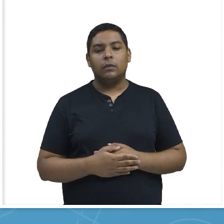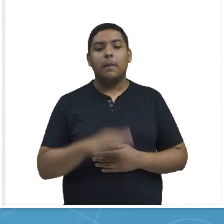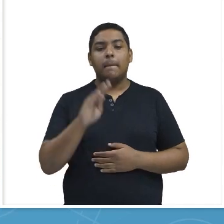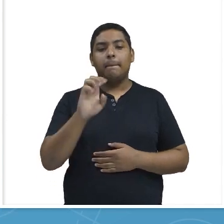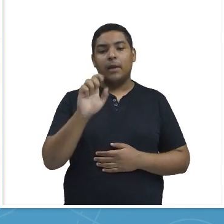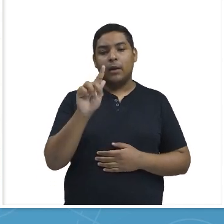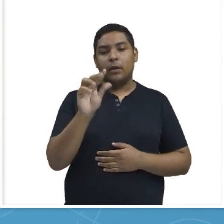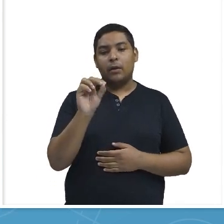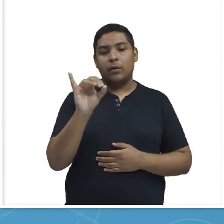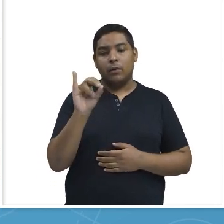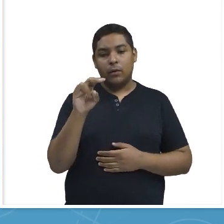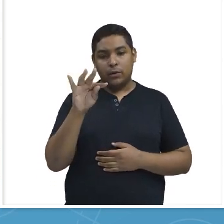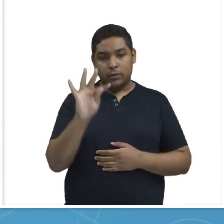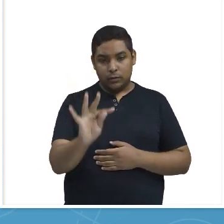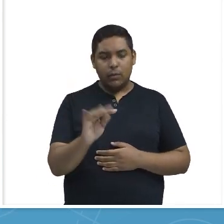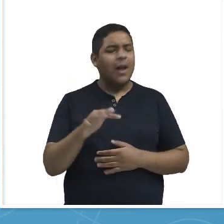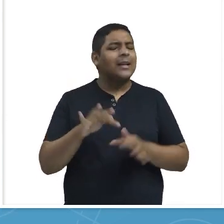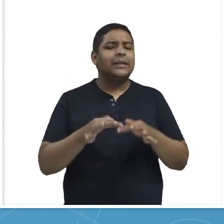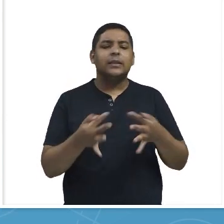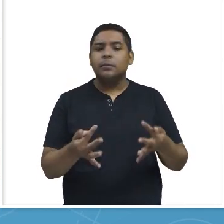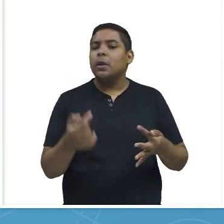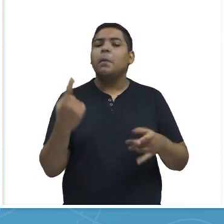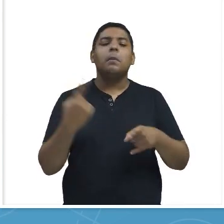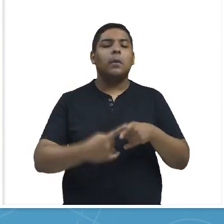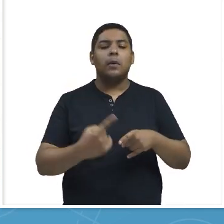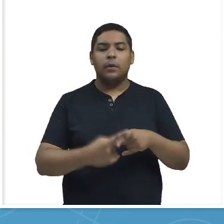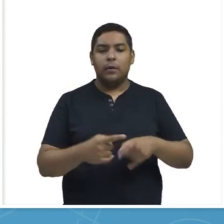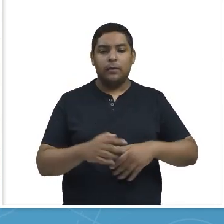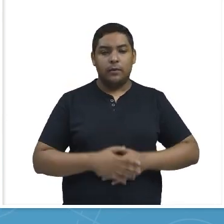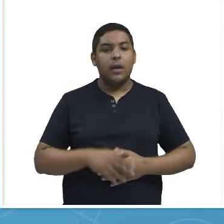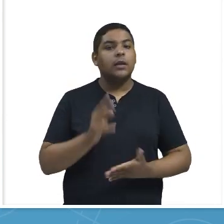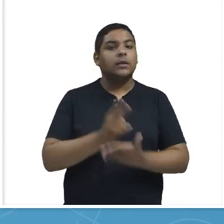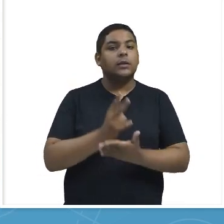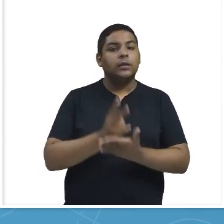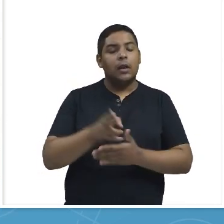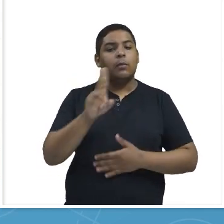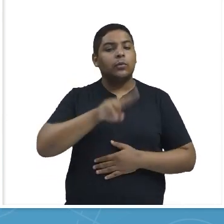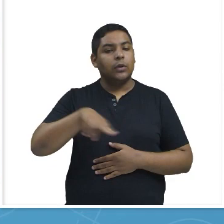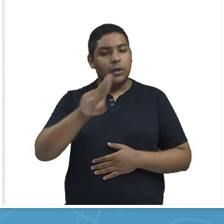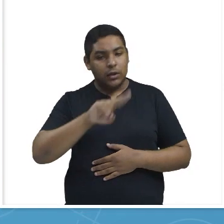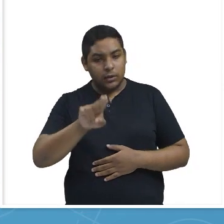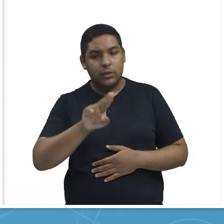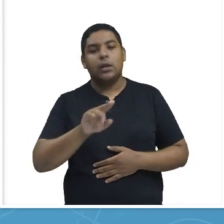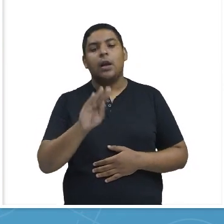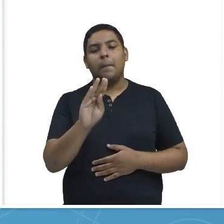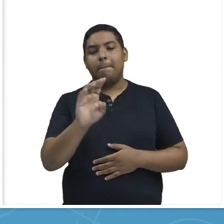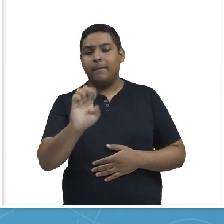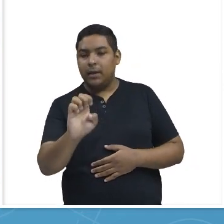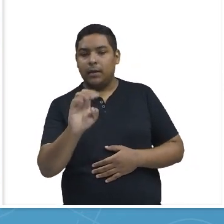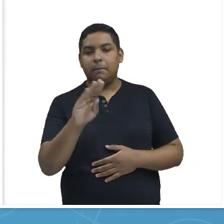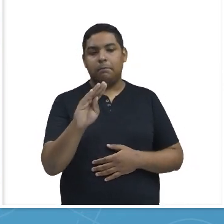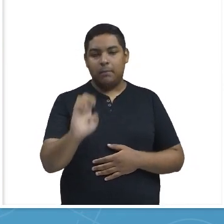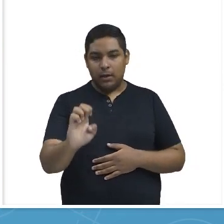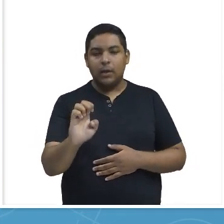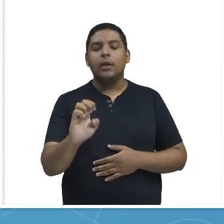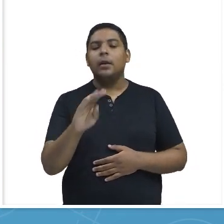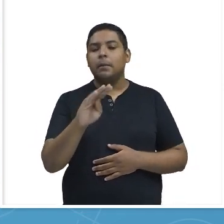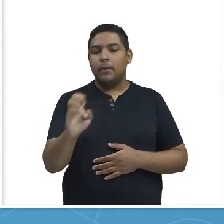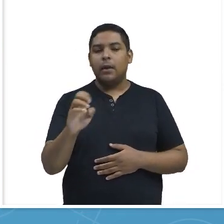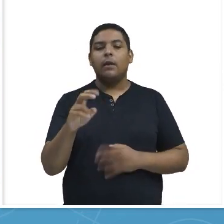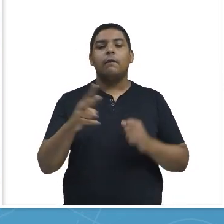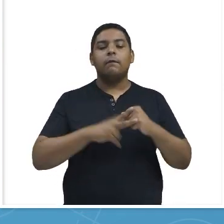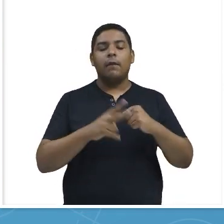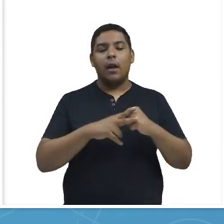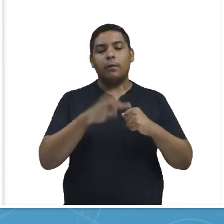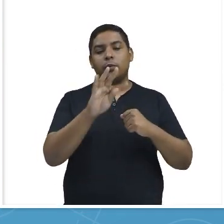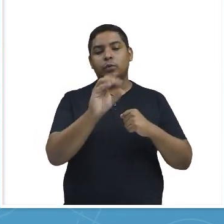to. Ele é muito simples. Por que é o be going to? Porque você vai sempre utilizar o verbo to be, né? O be going to, é o verbo to be.